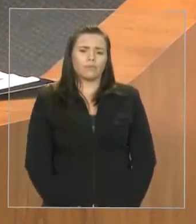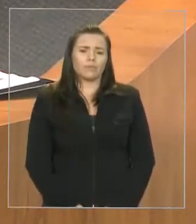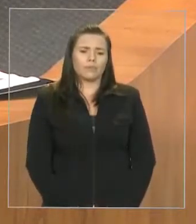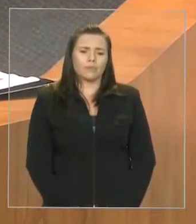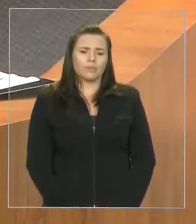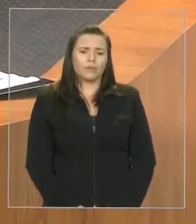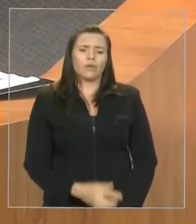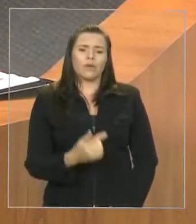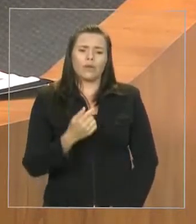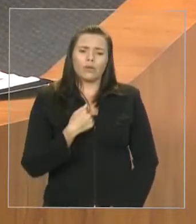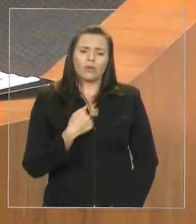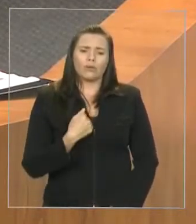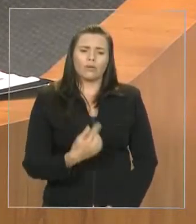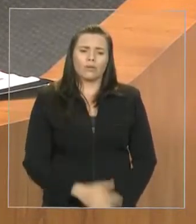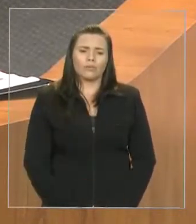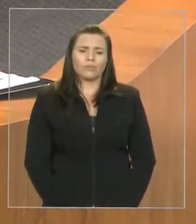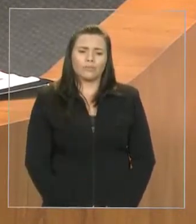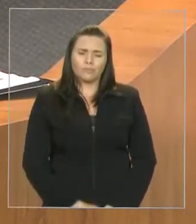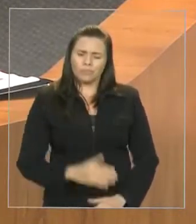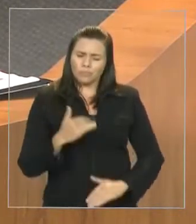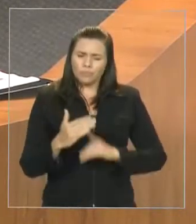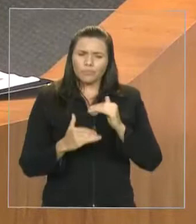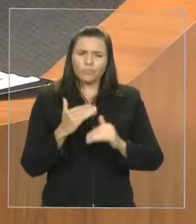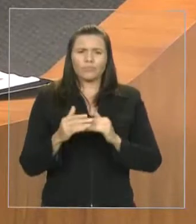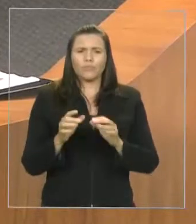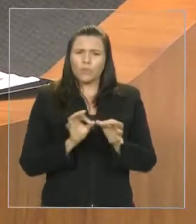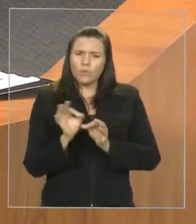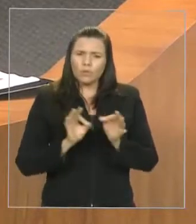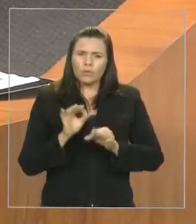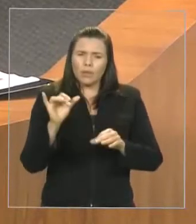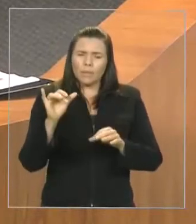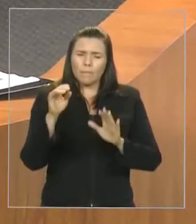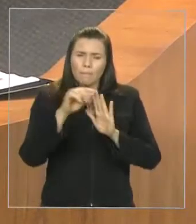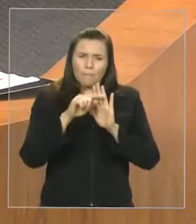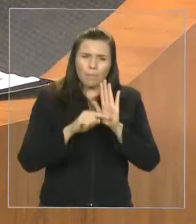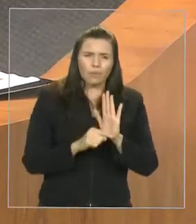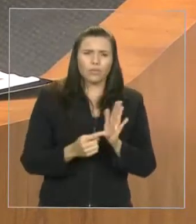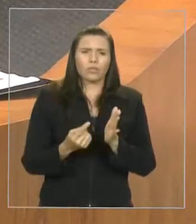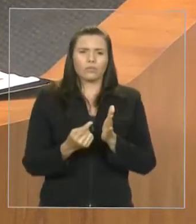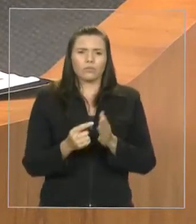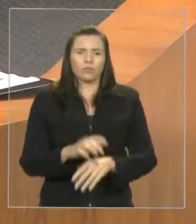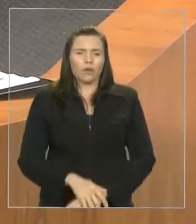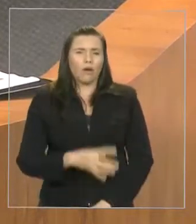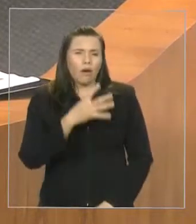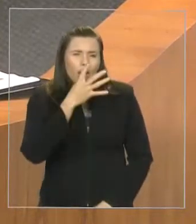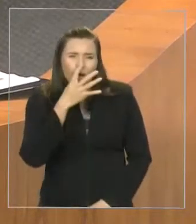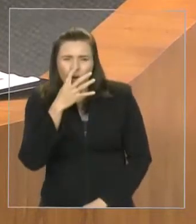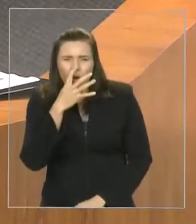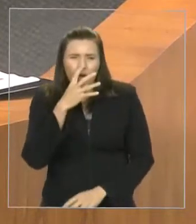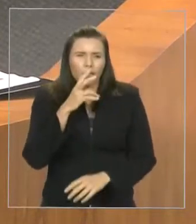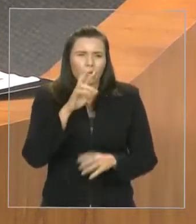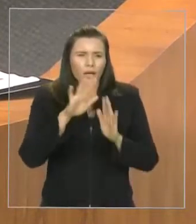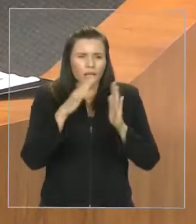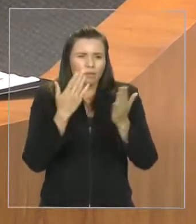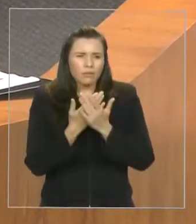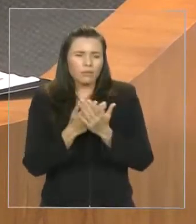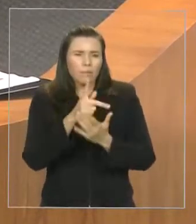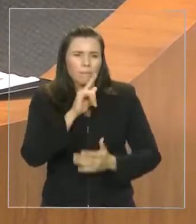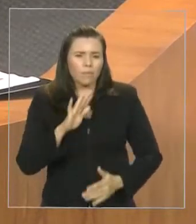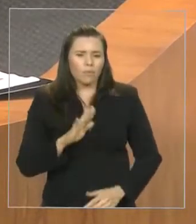projeto chamado De Olho nas Escolas. E temos percorrido e fiscalizado escolas